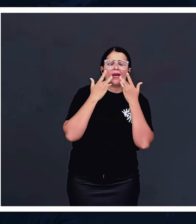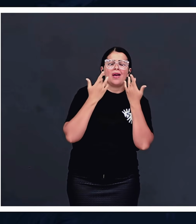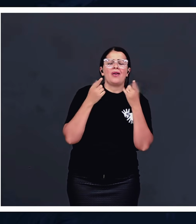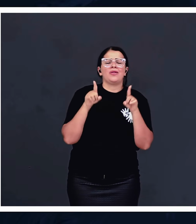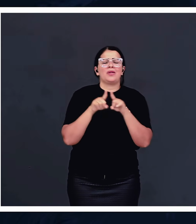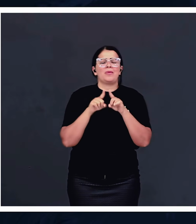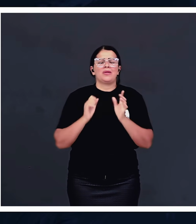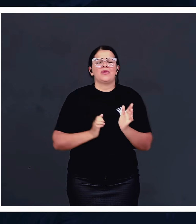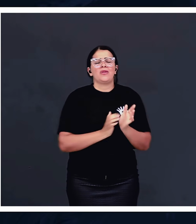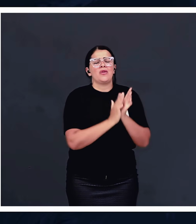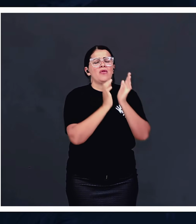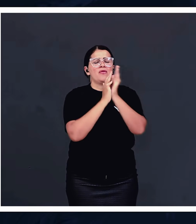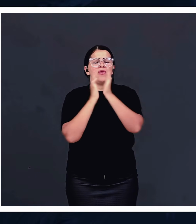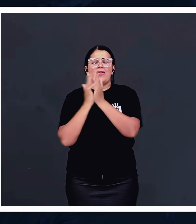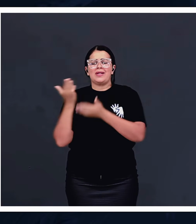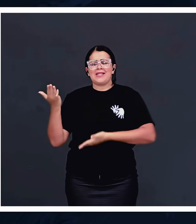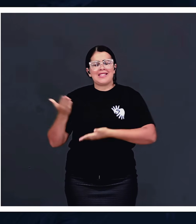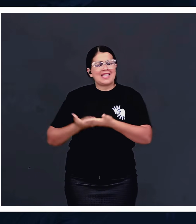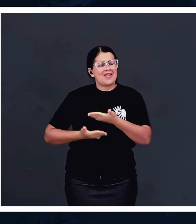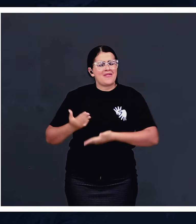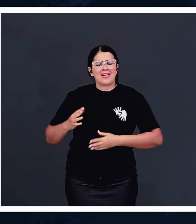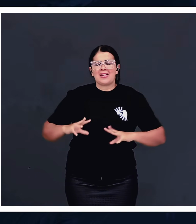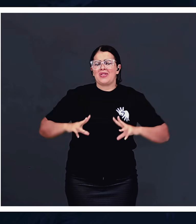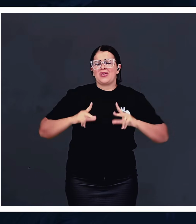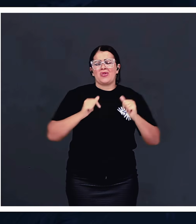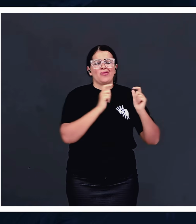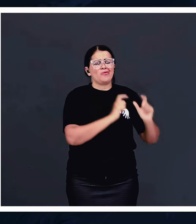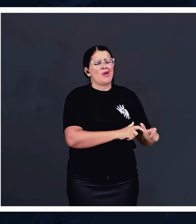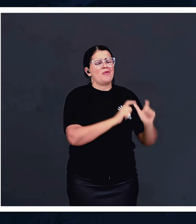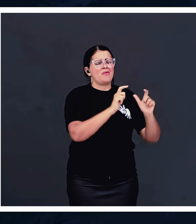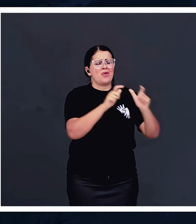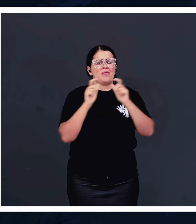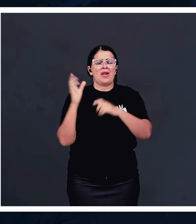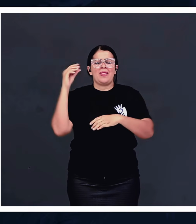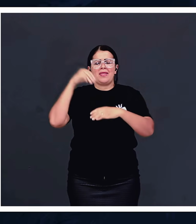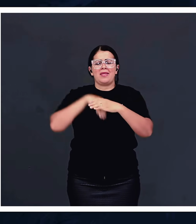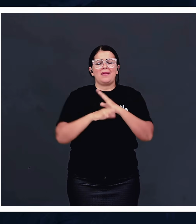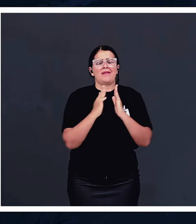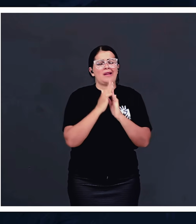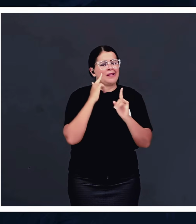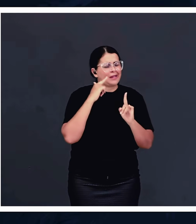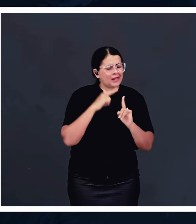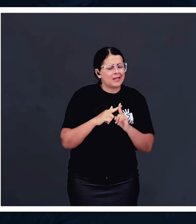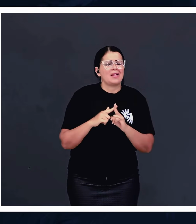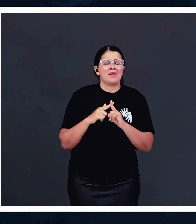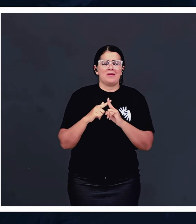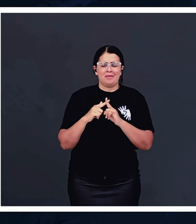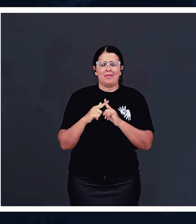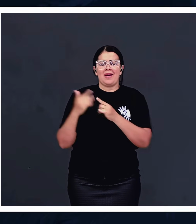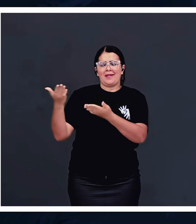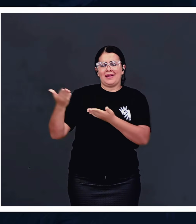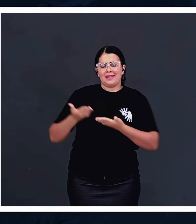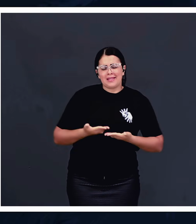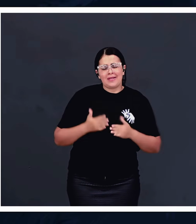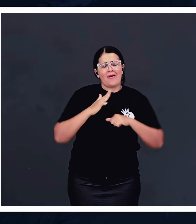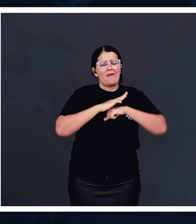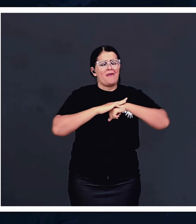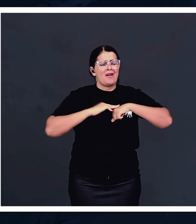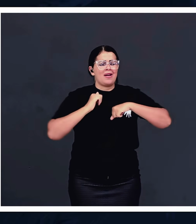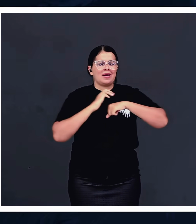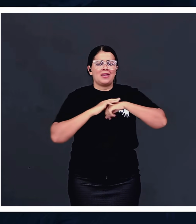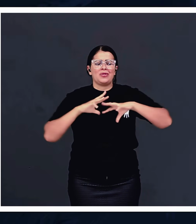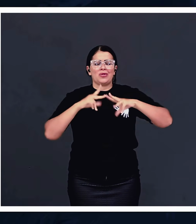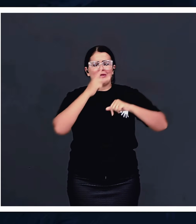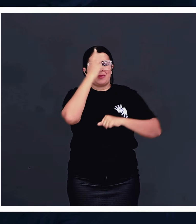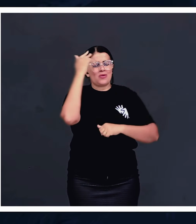Deus, no louvor, servindo em todos os cantos da comunidade para receber e recepcionar com carinho aqueles